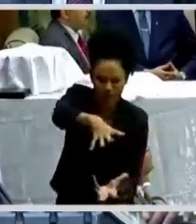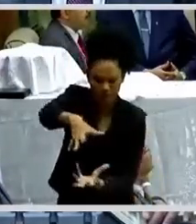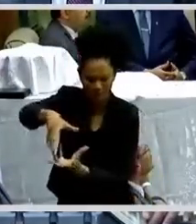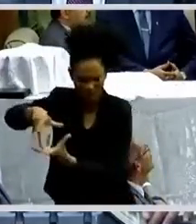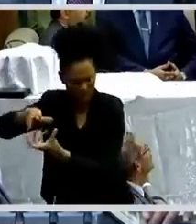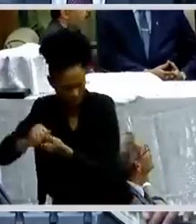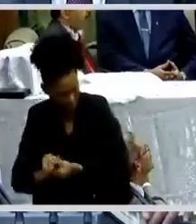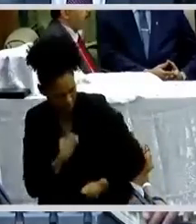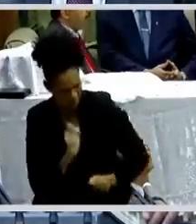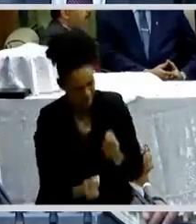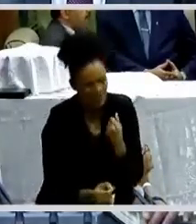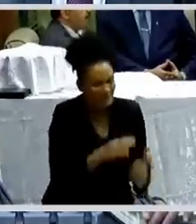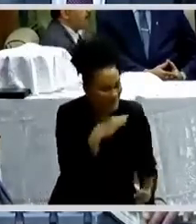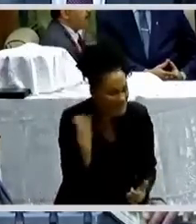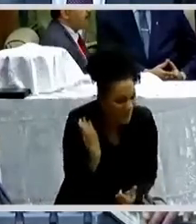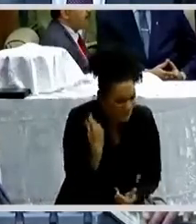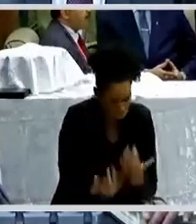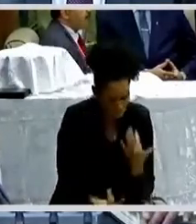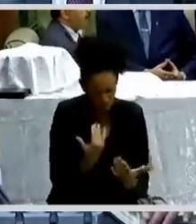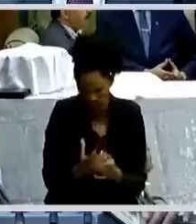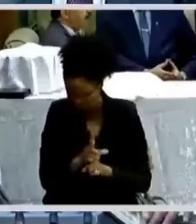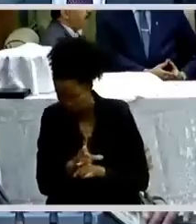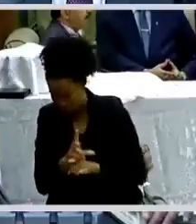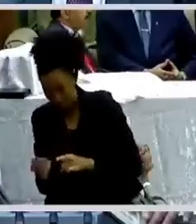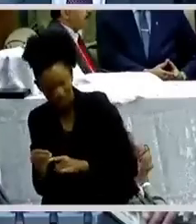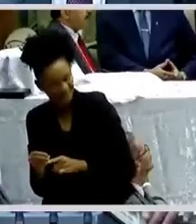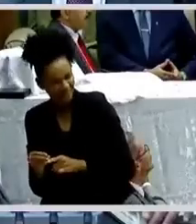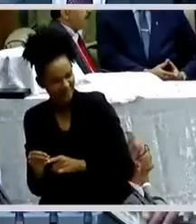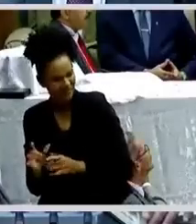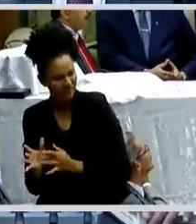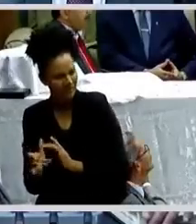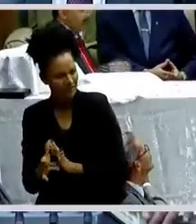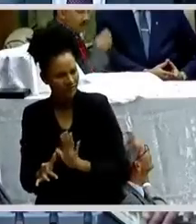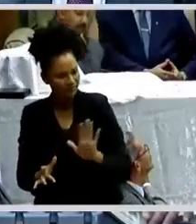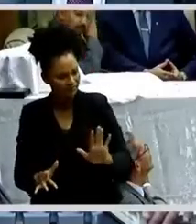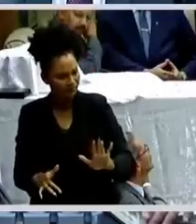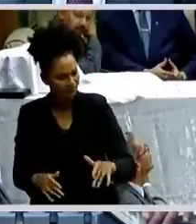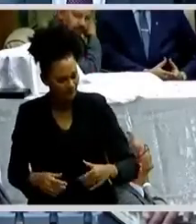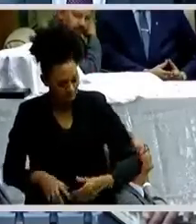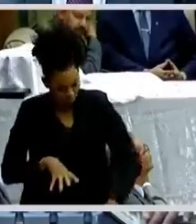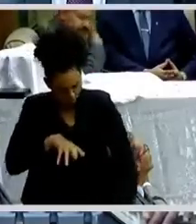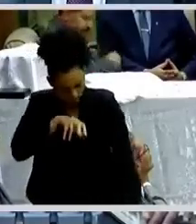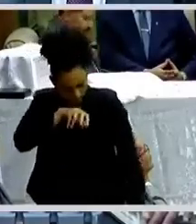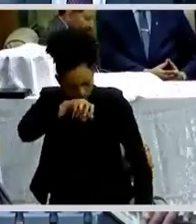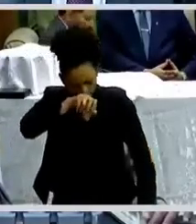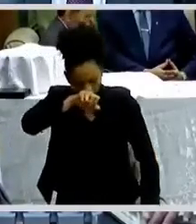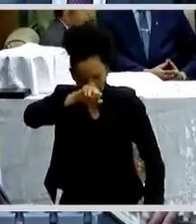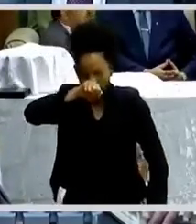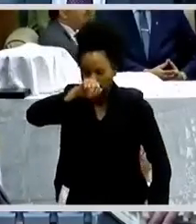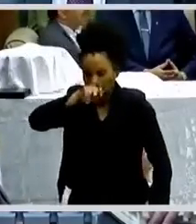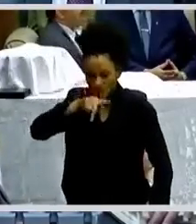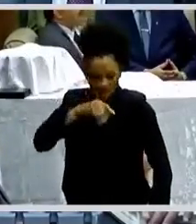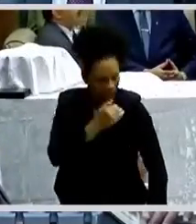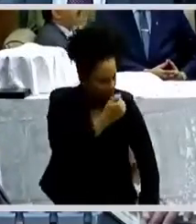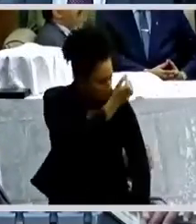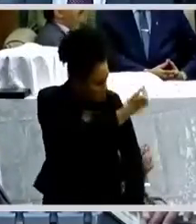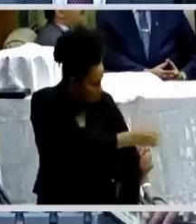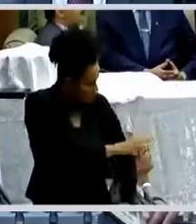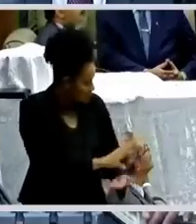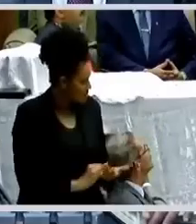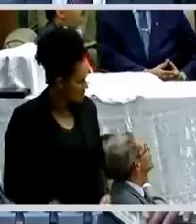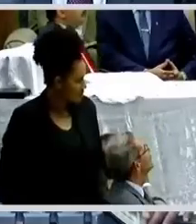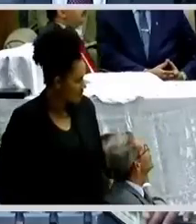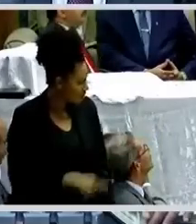morte e o inferno venceu Jesus. Mas agora eu queria que você enchesse o peito do ar, olhasse para quem está ao teu lado e dissesse: é